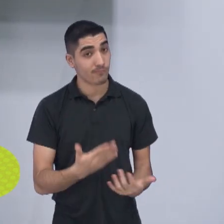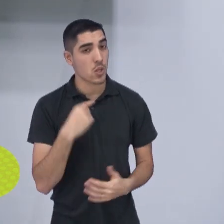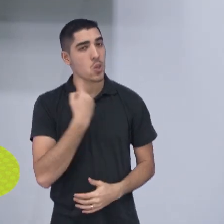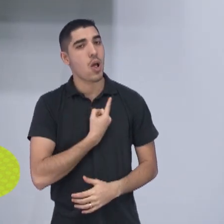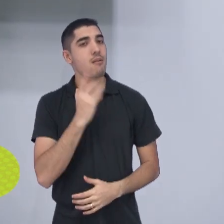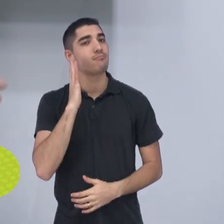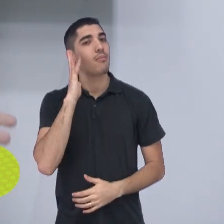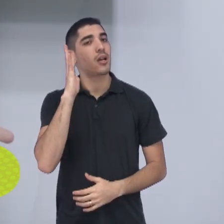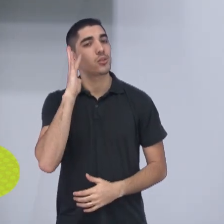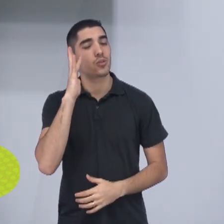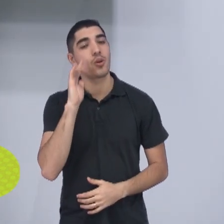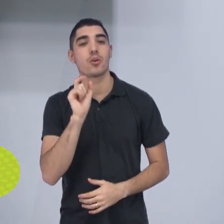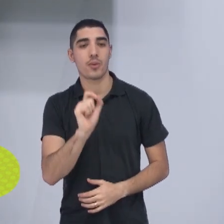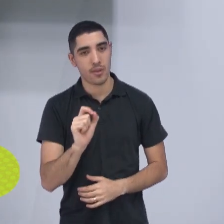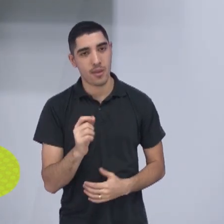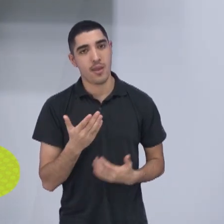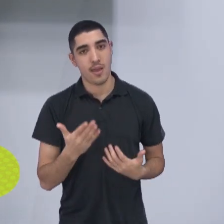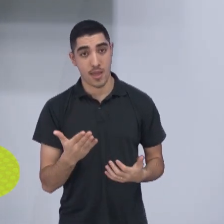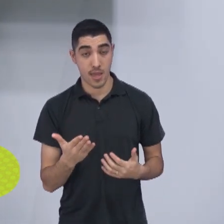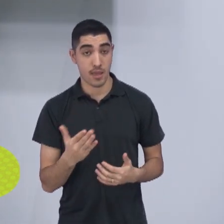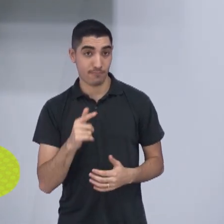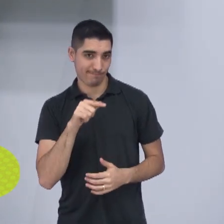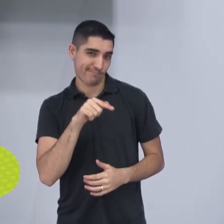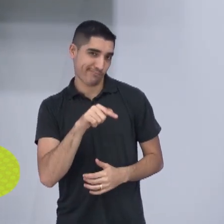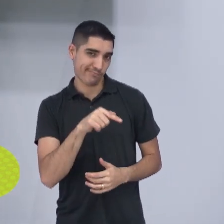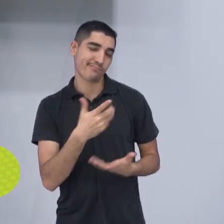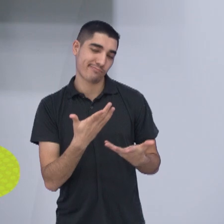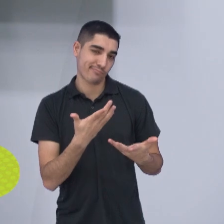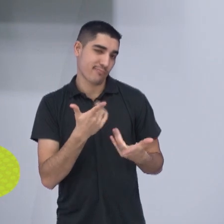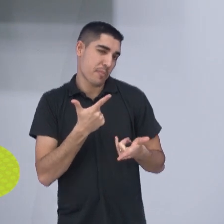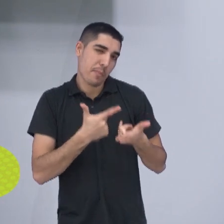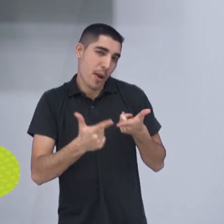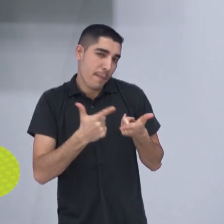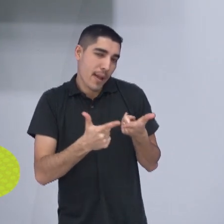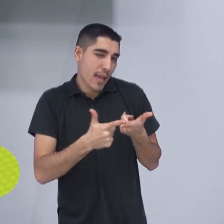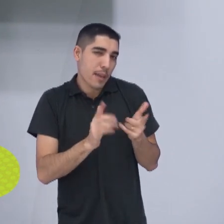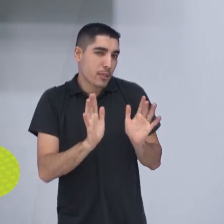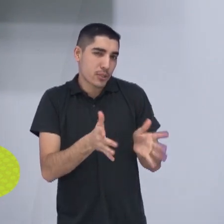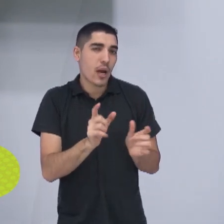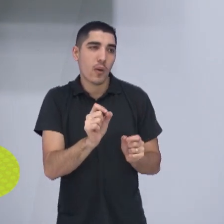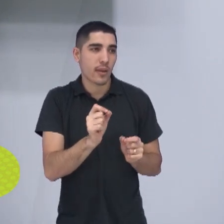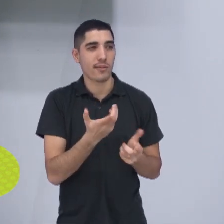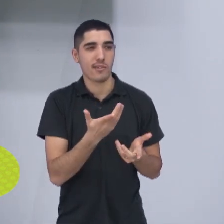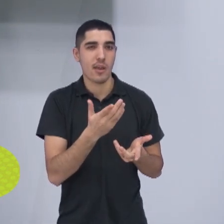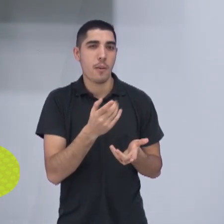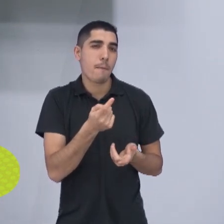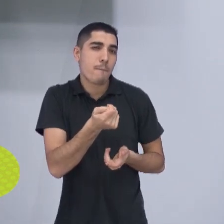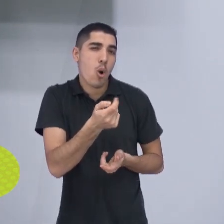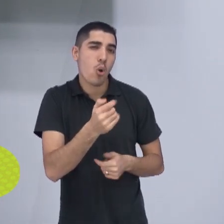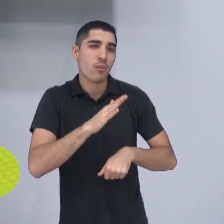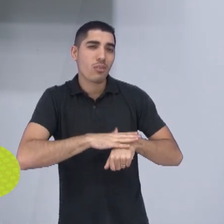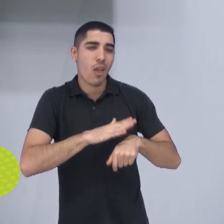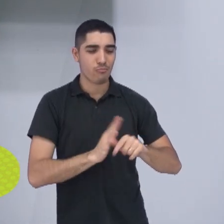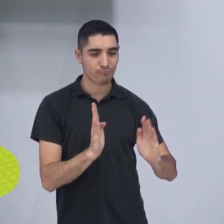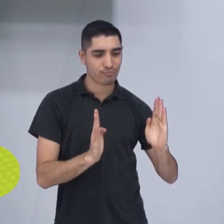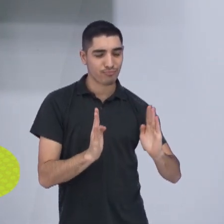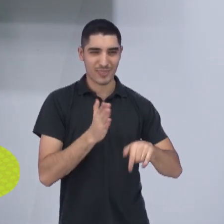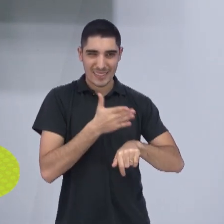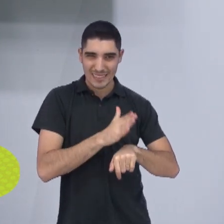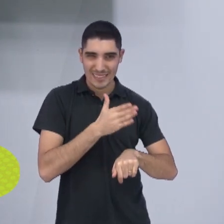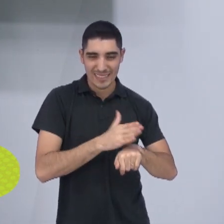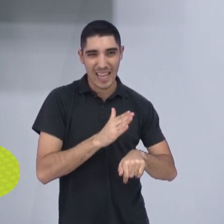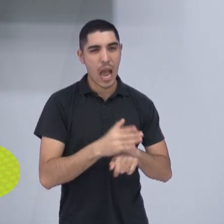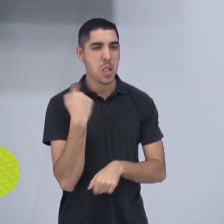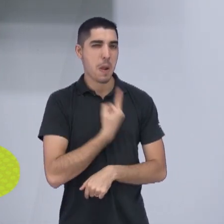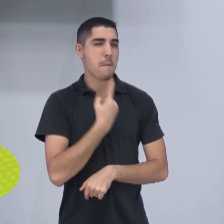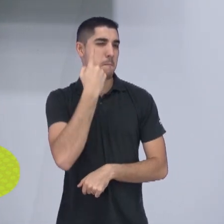que mesmo com esse pequeno problema de ainda não treinar, né, ou treinar menos tempo do que os outros times, a gente